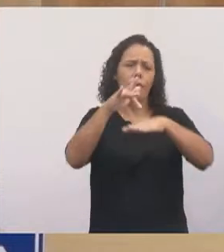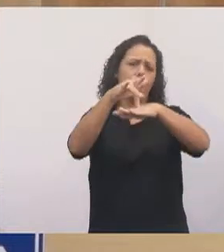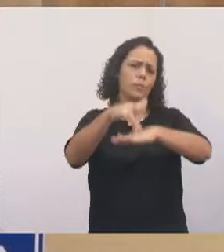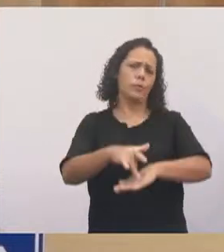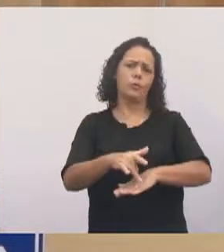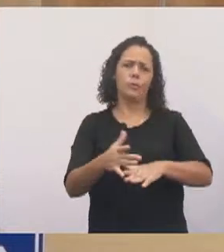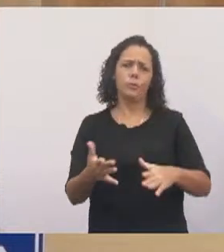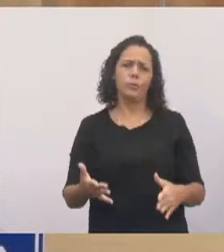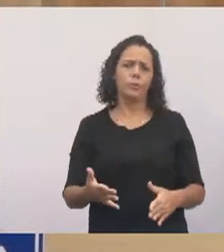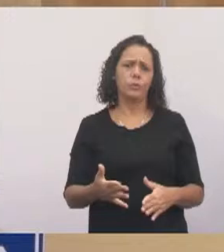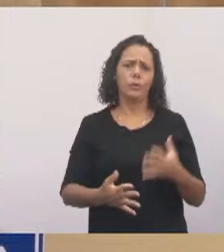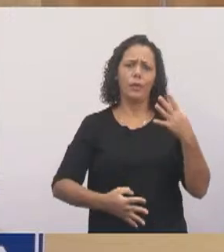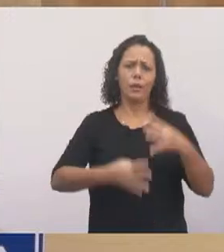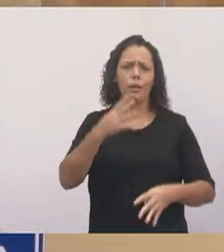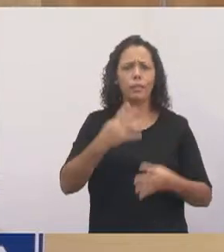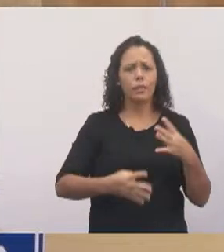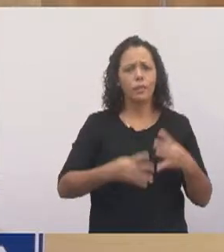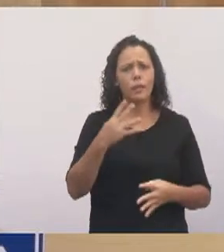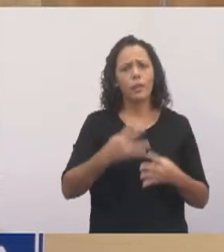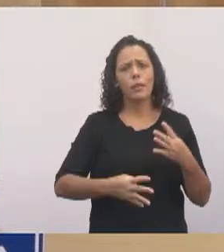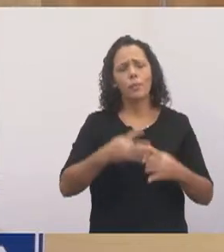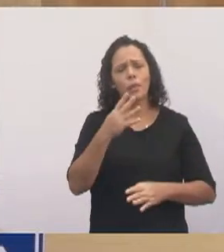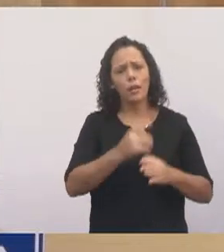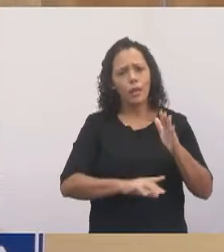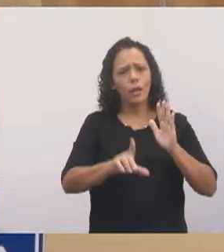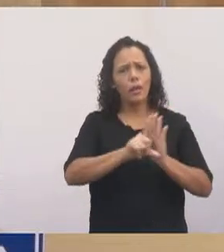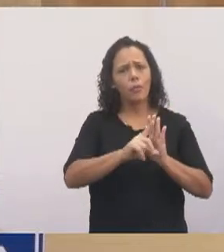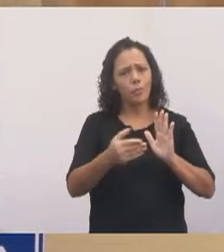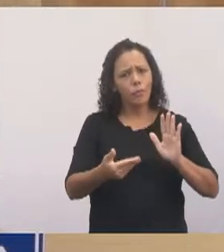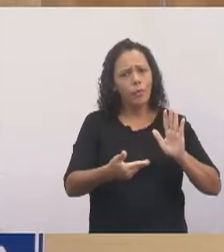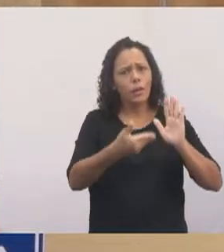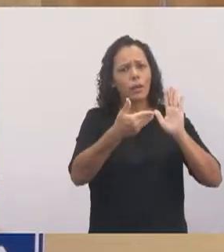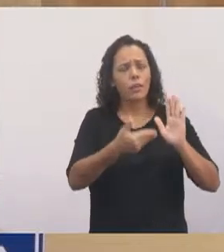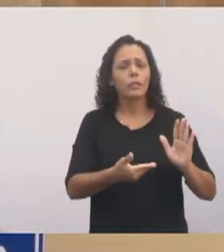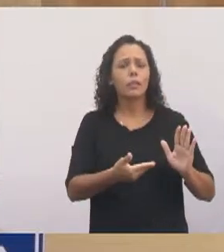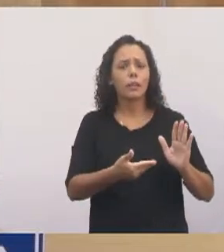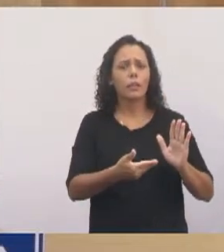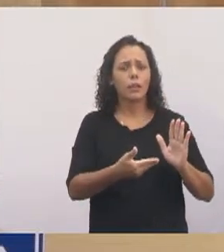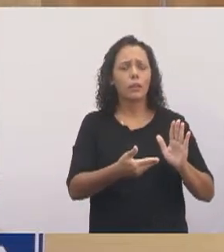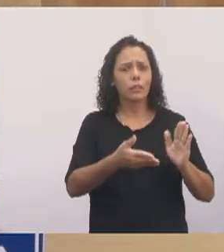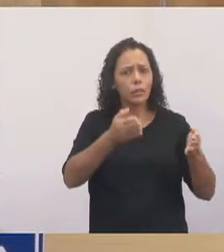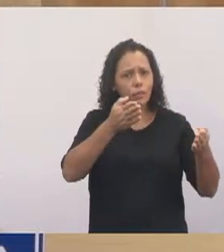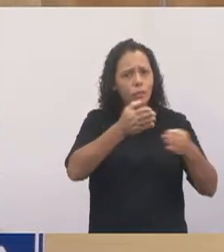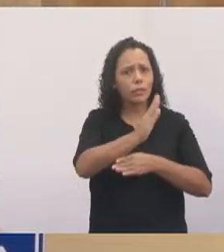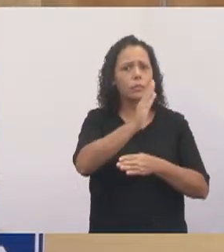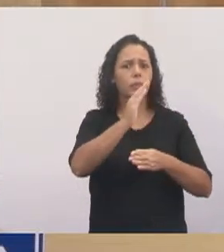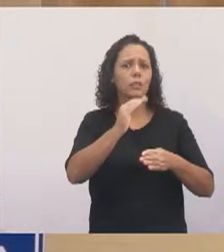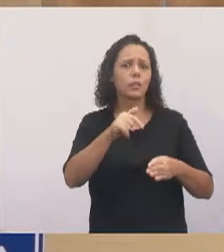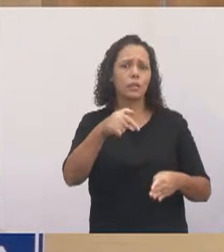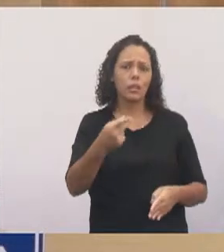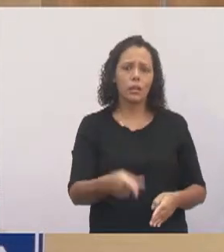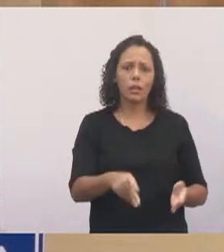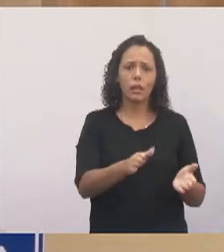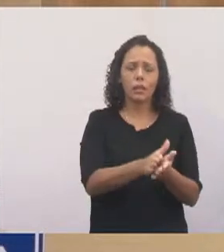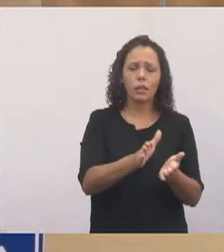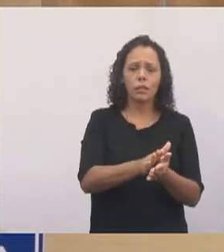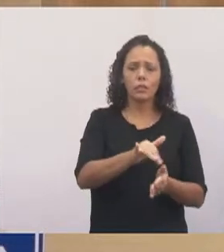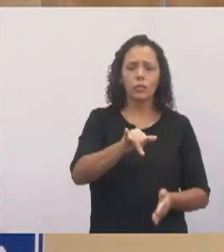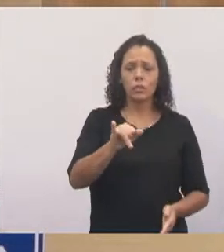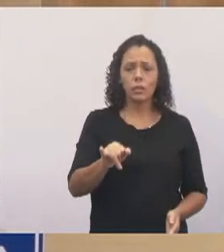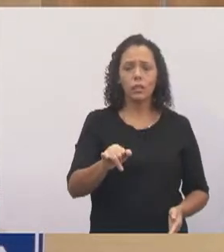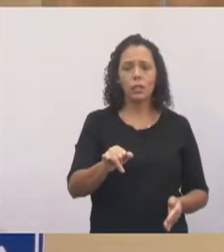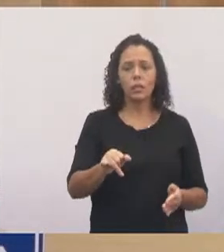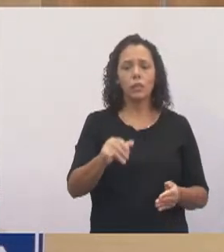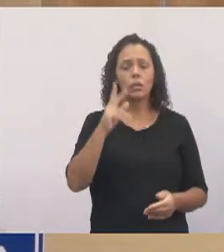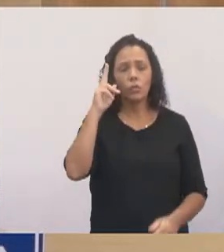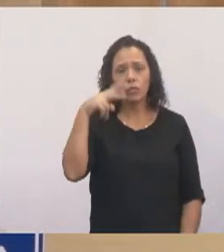absurdo impedir uma lei como essa de ser sancionada no município. Parabéns, vereadora,